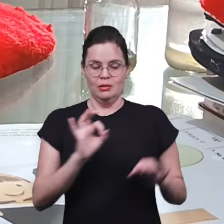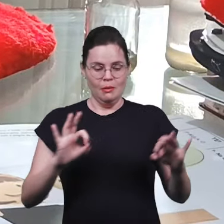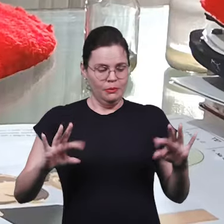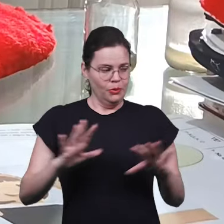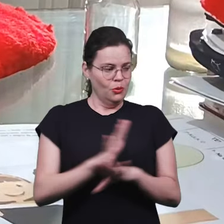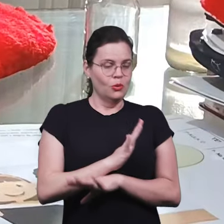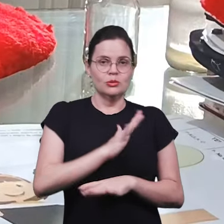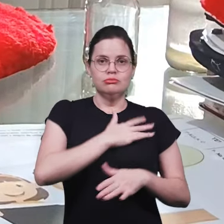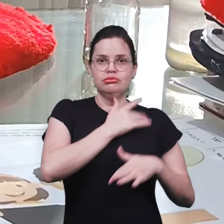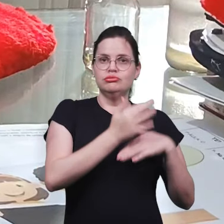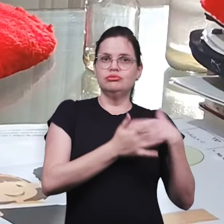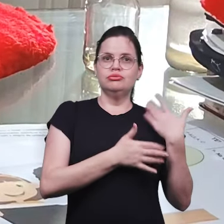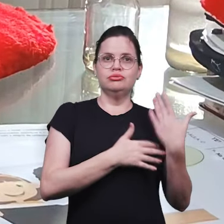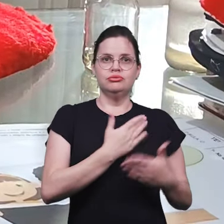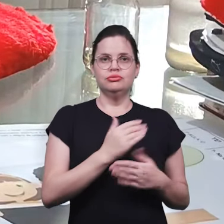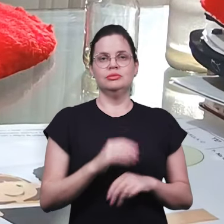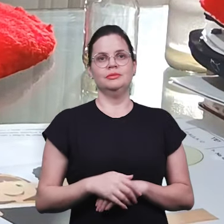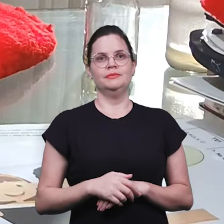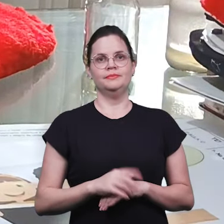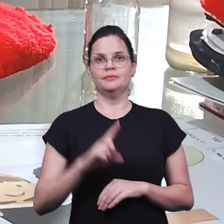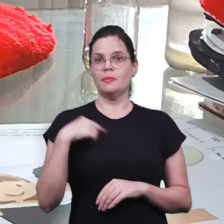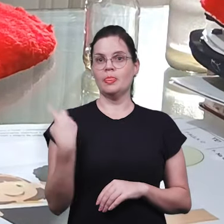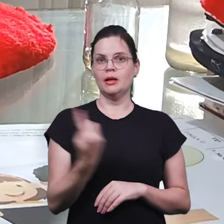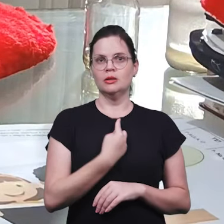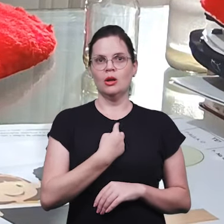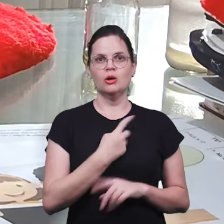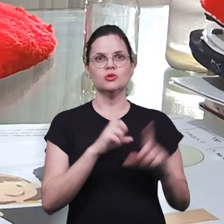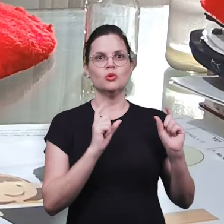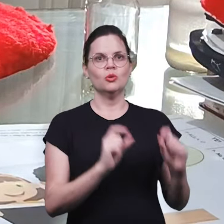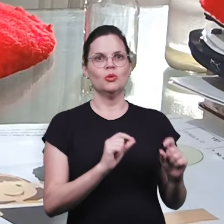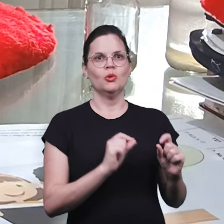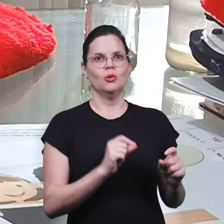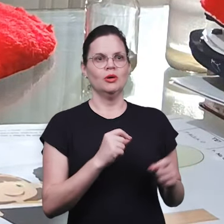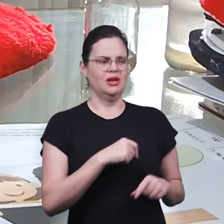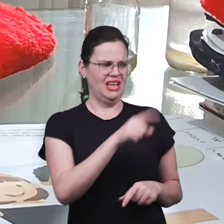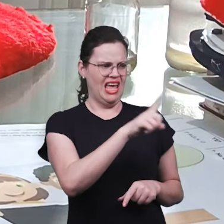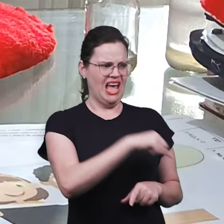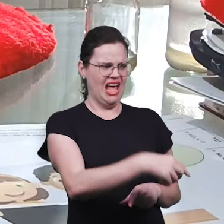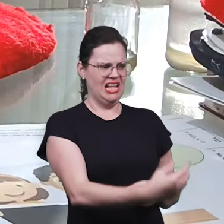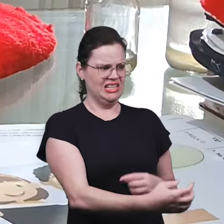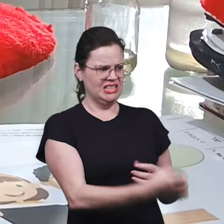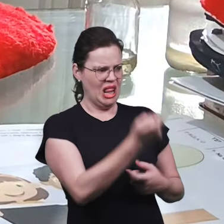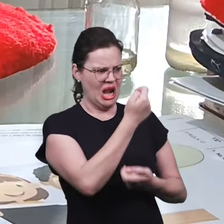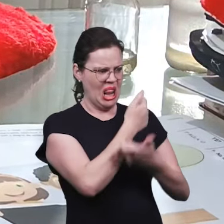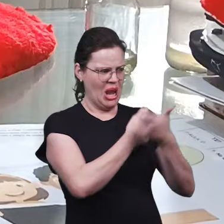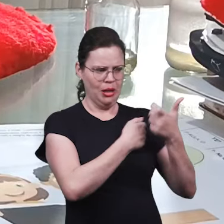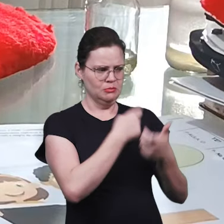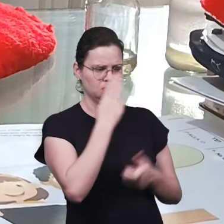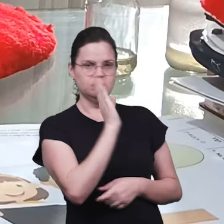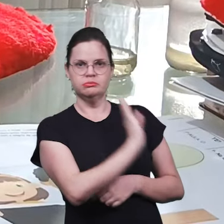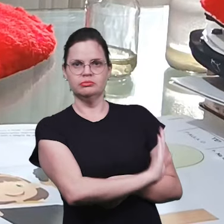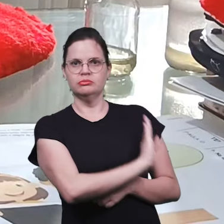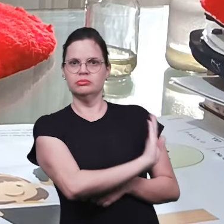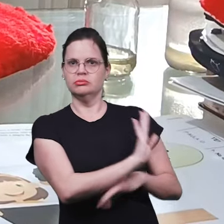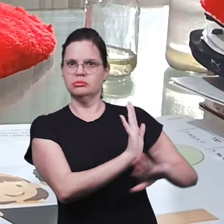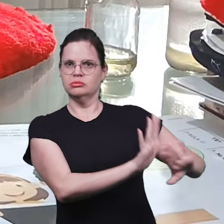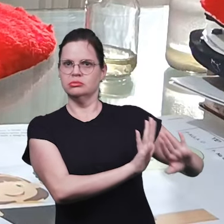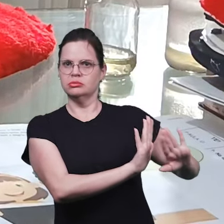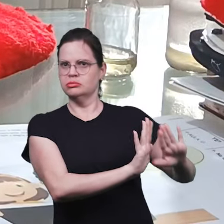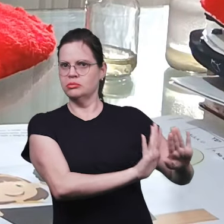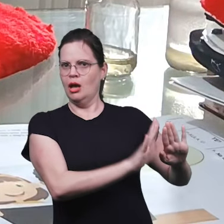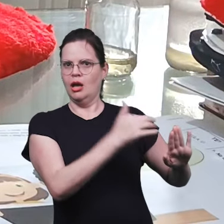preenchido, né? A gente abre mão, olha, dos falsos ensinos, da desobediência.